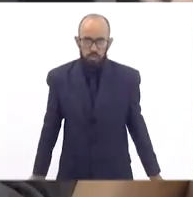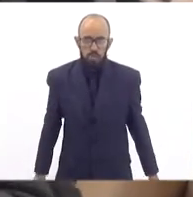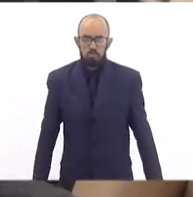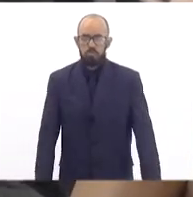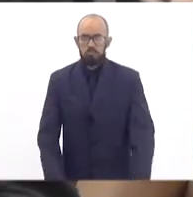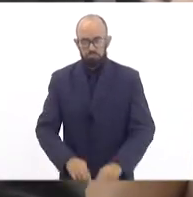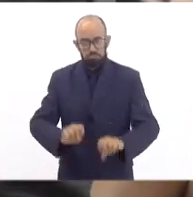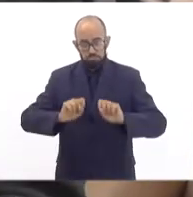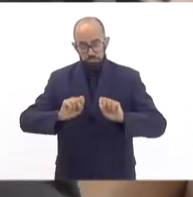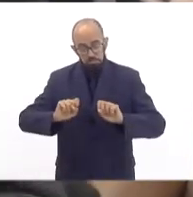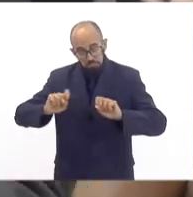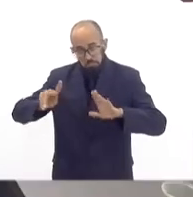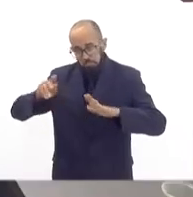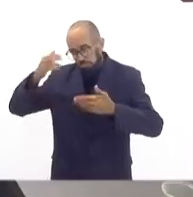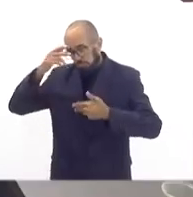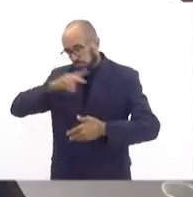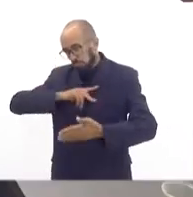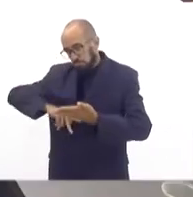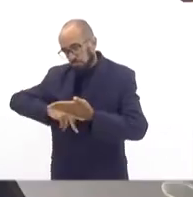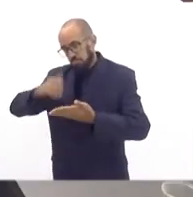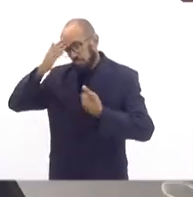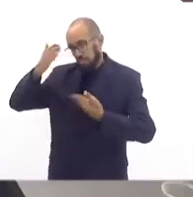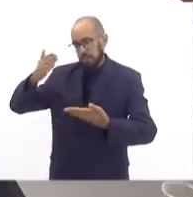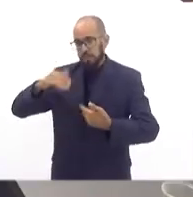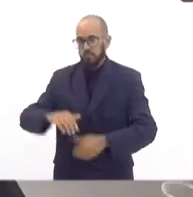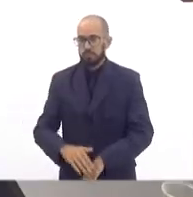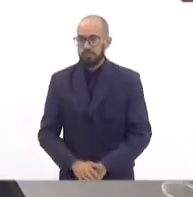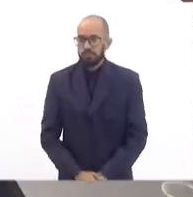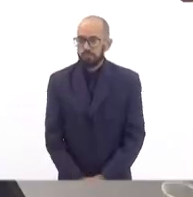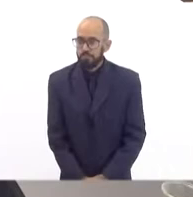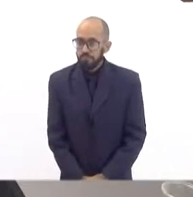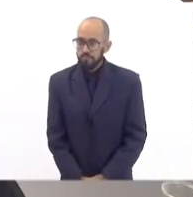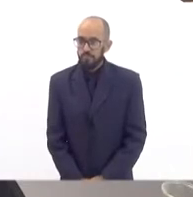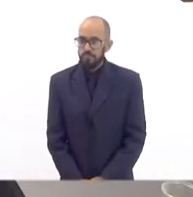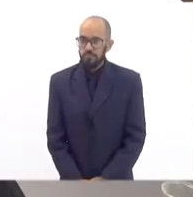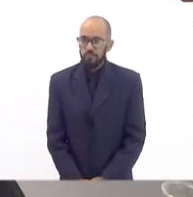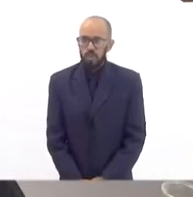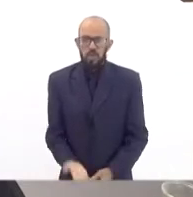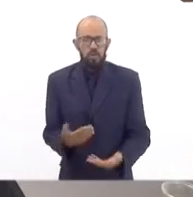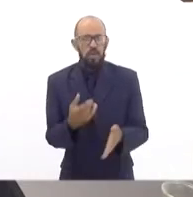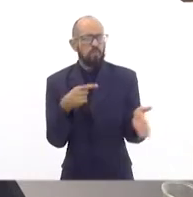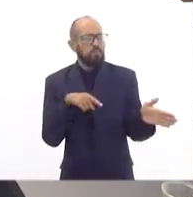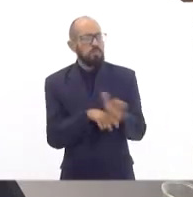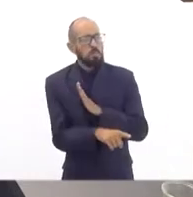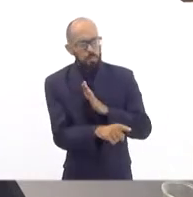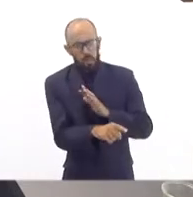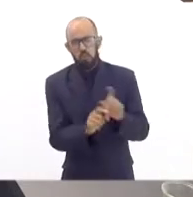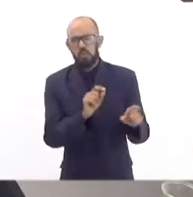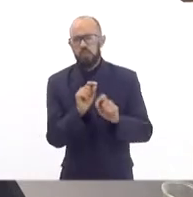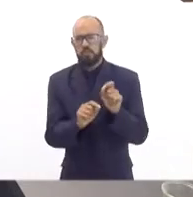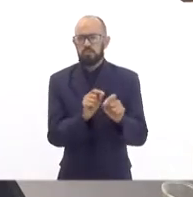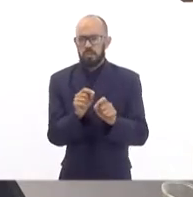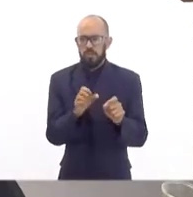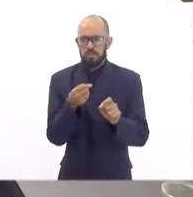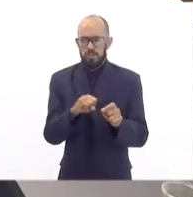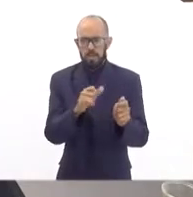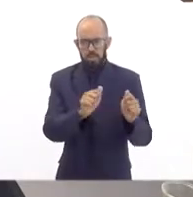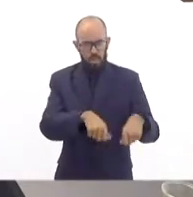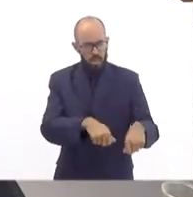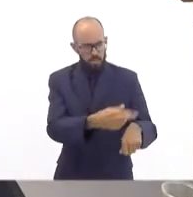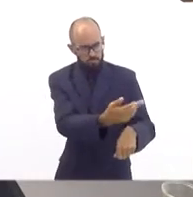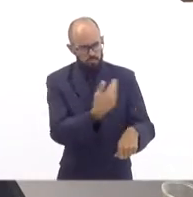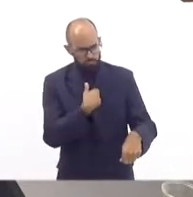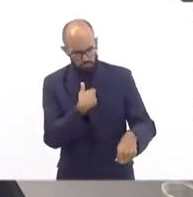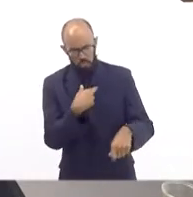tenho? Ok, presidente, obrigado. Eu queria fazer uma pergunta, se pudesse responder, porque essa informação nós não